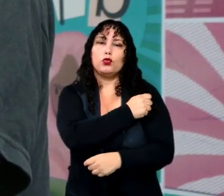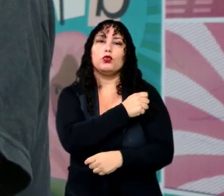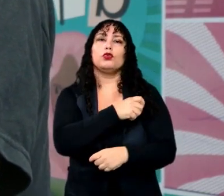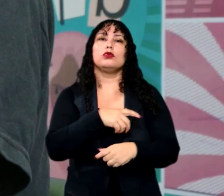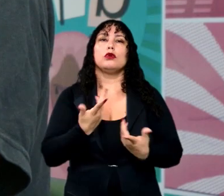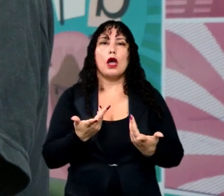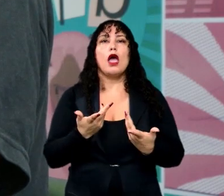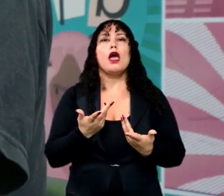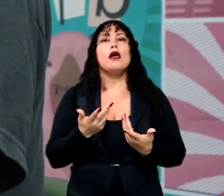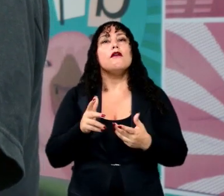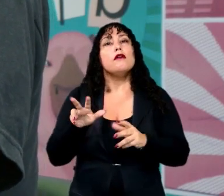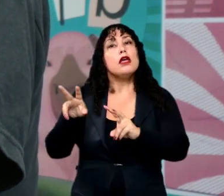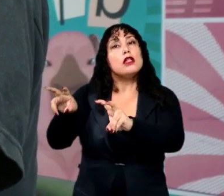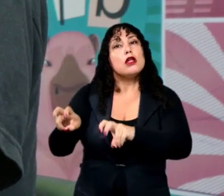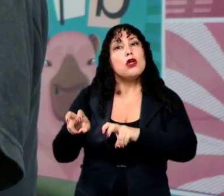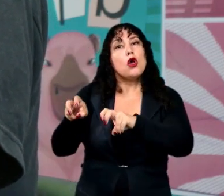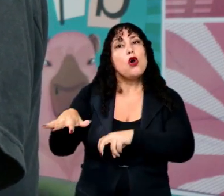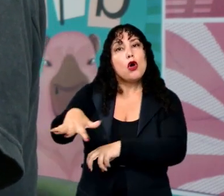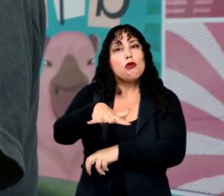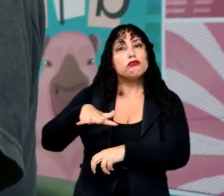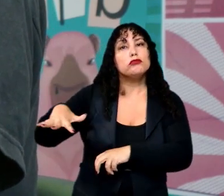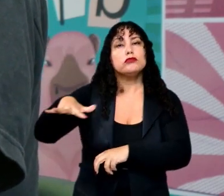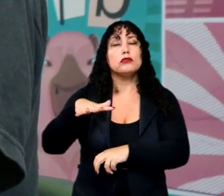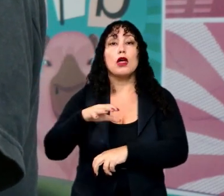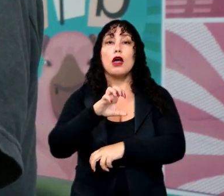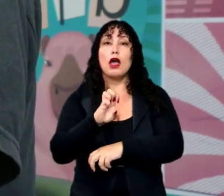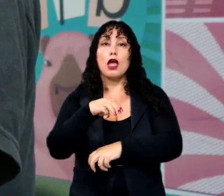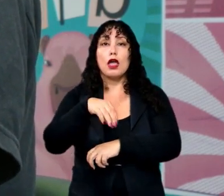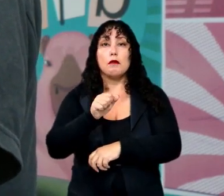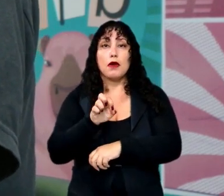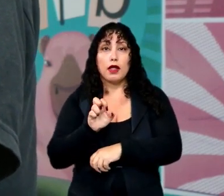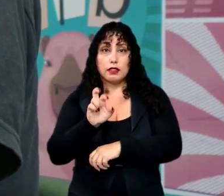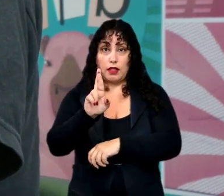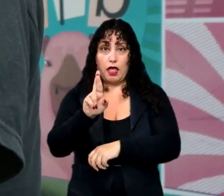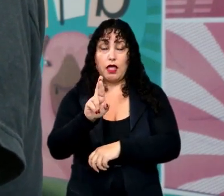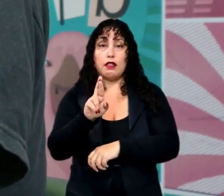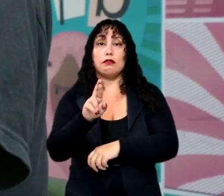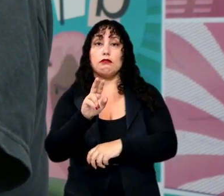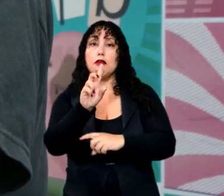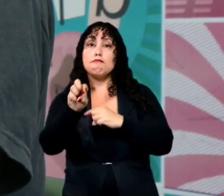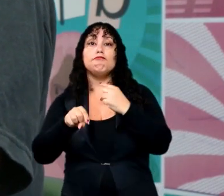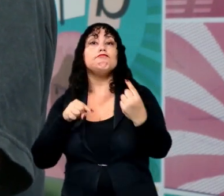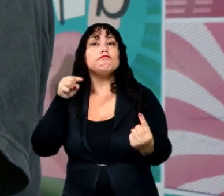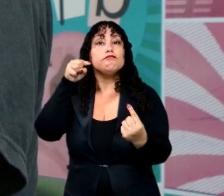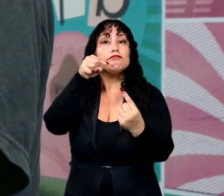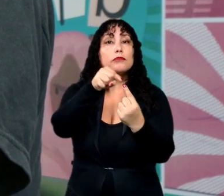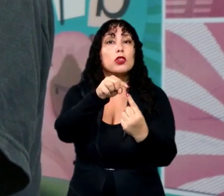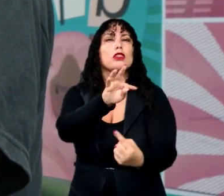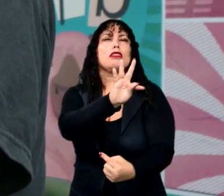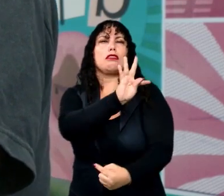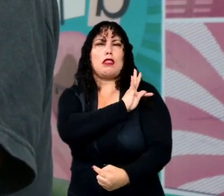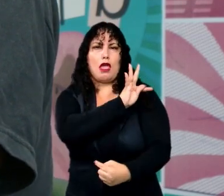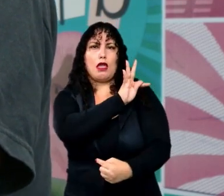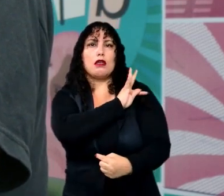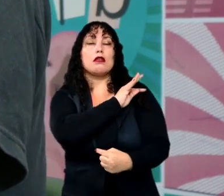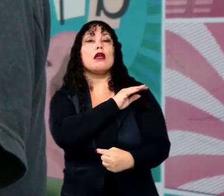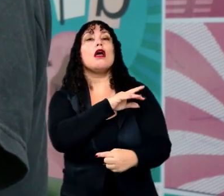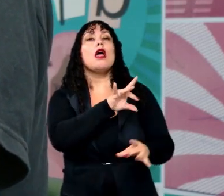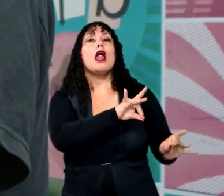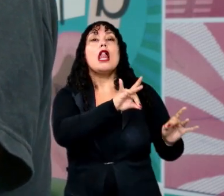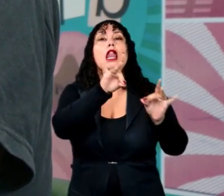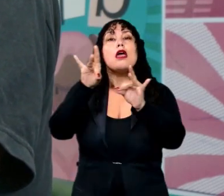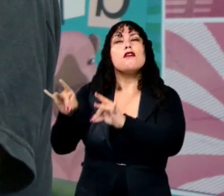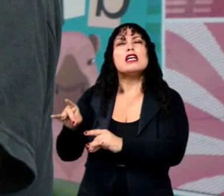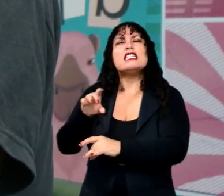juventude Rural eh A Emater ela tem missões técnicas Então ela levou os alunos na Serra da